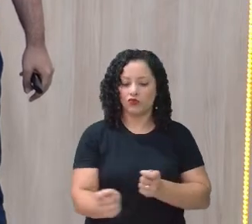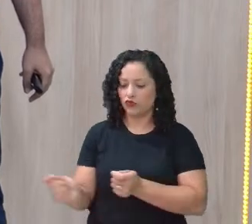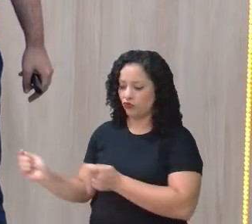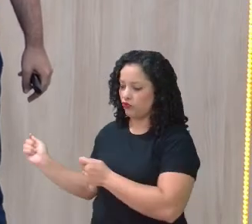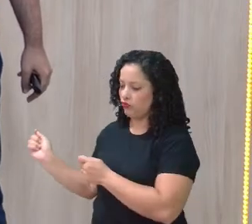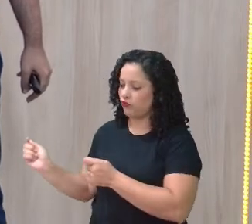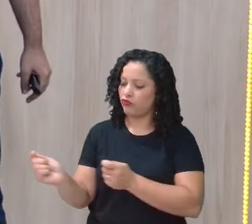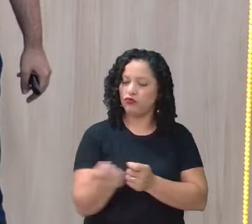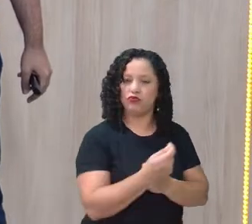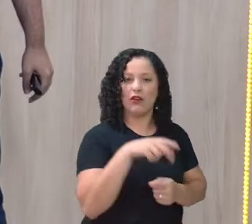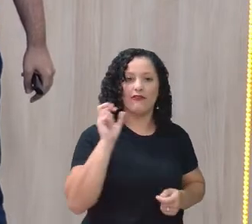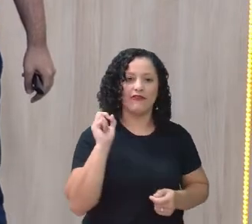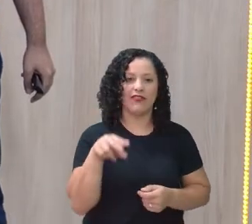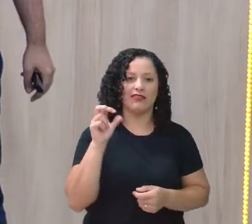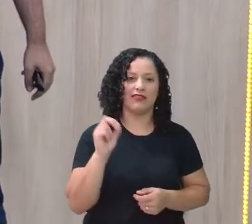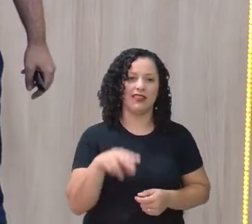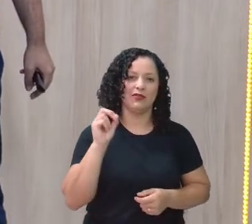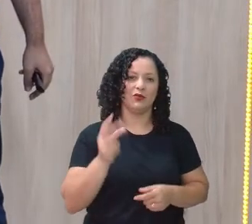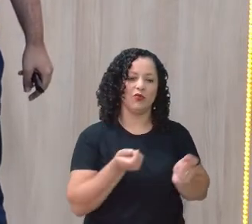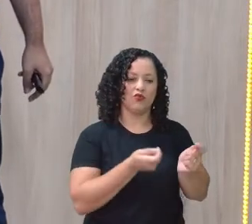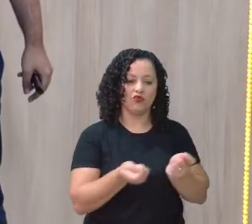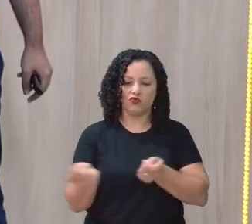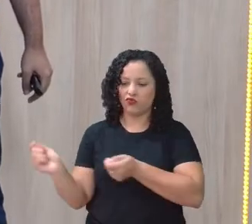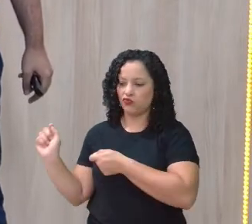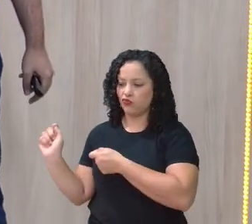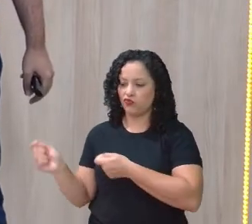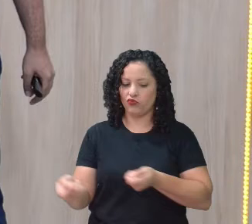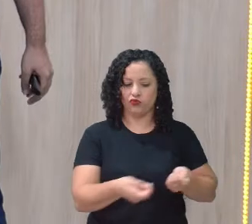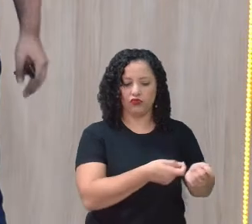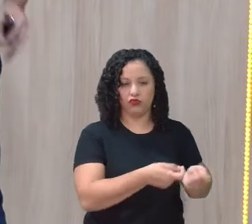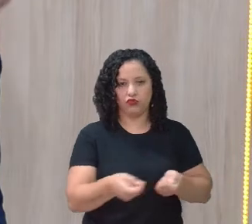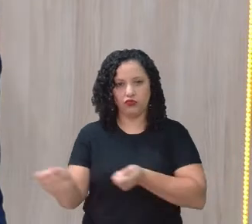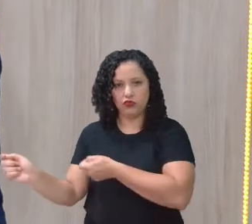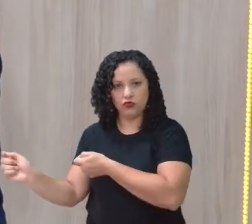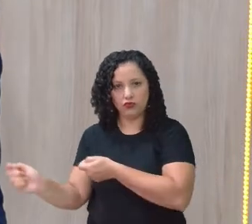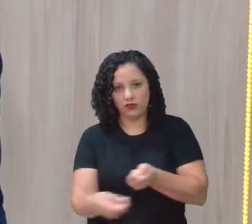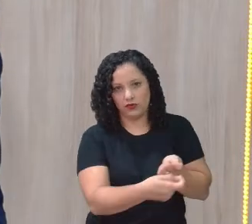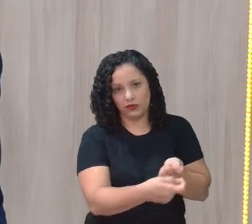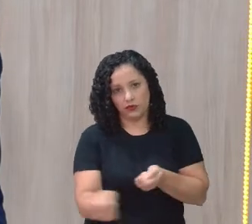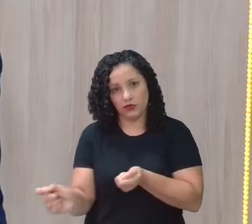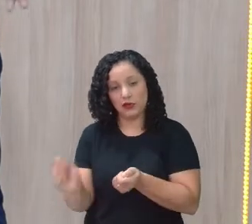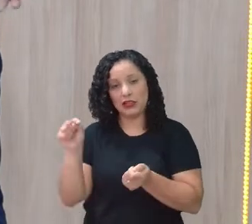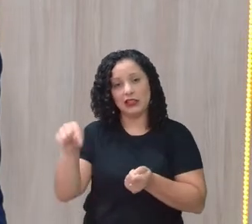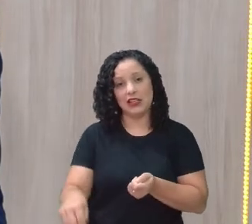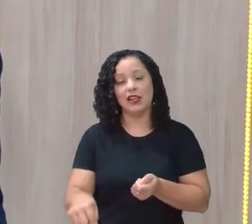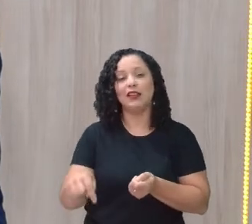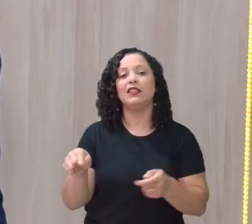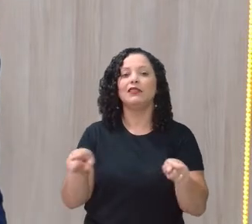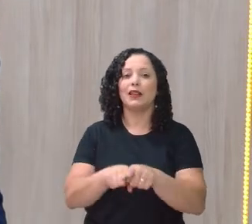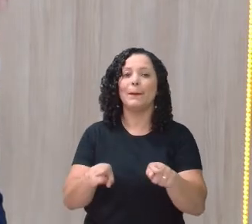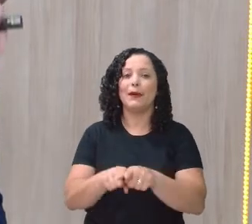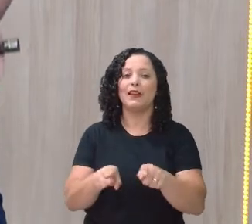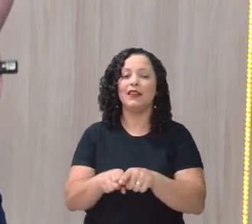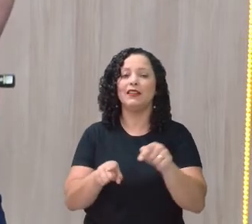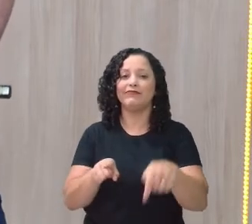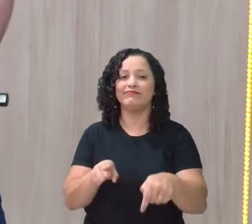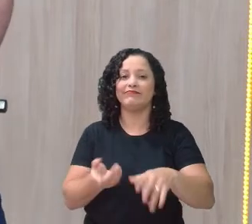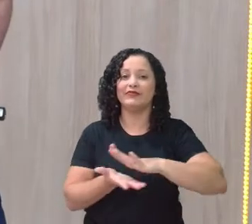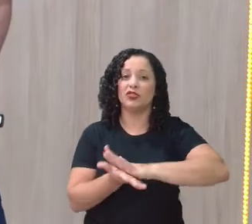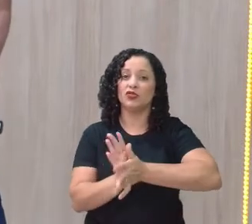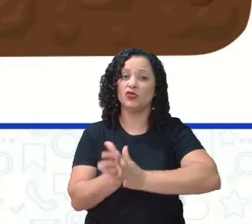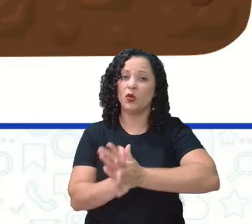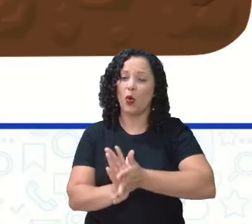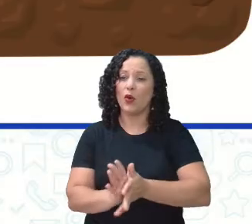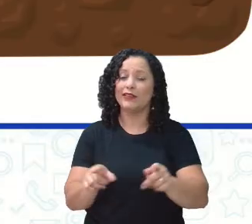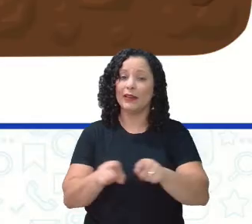dos agrotóxicos, né, gente? Contaminando esse solo. Aí não vai só contaminar o solo, também pode contaminar o quê, ó?